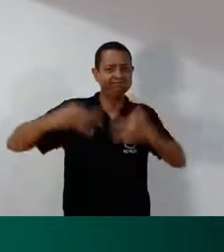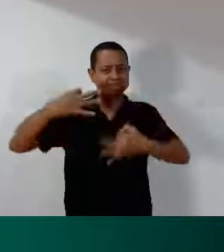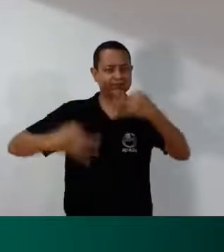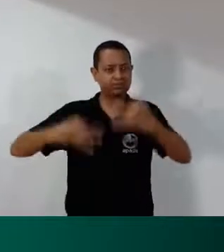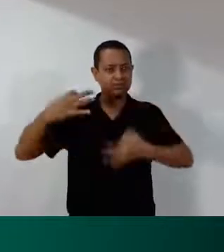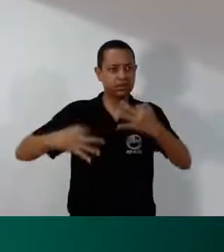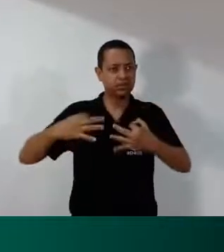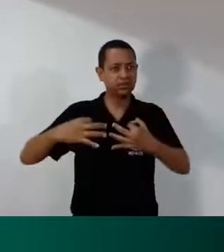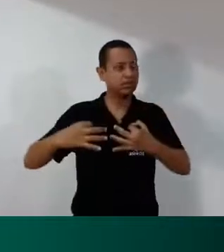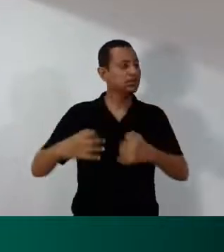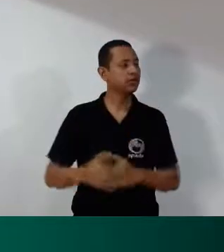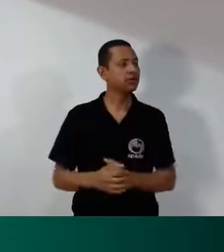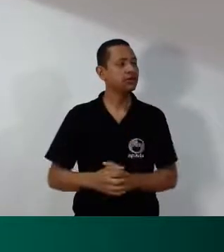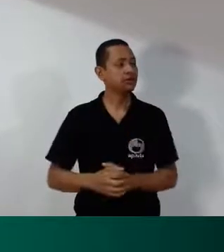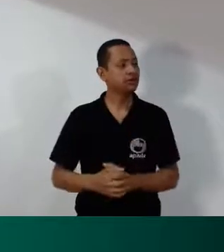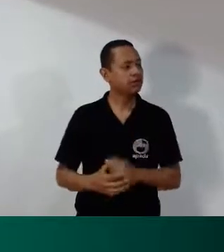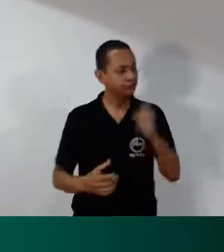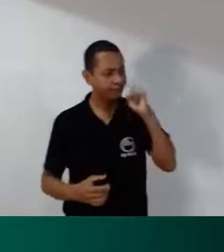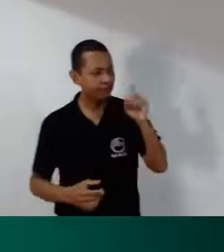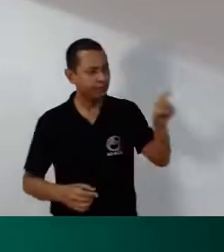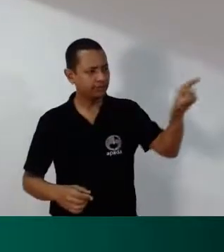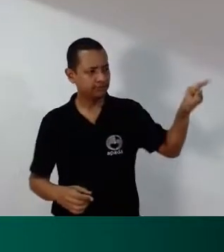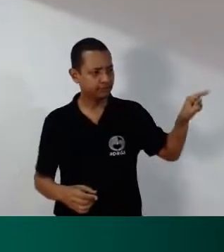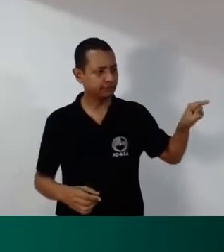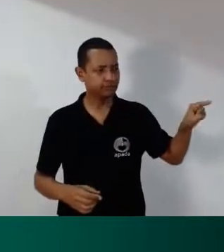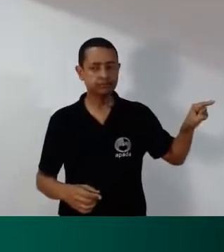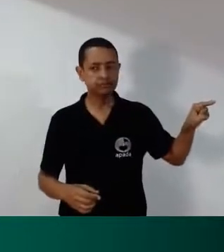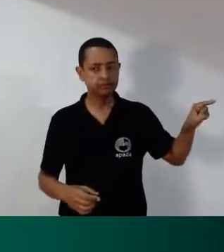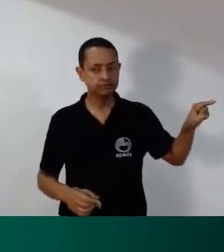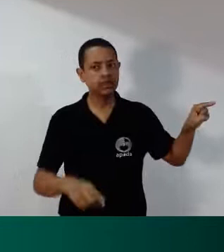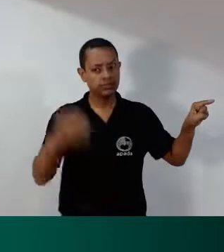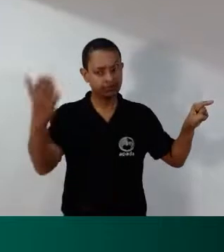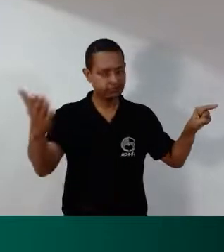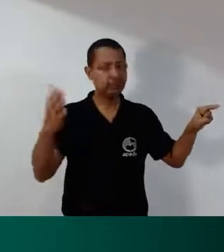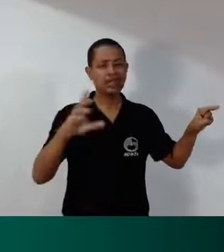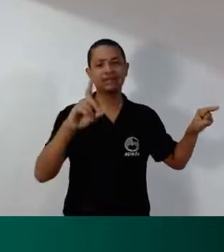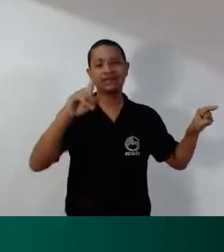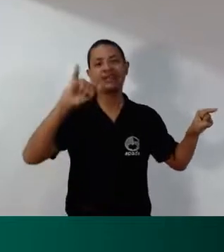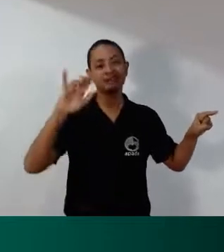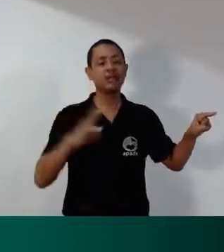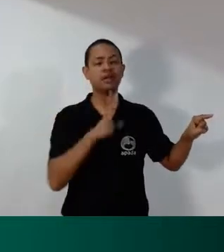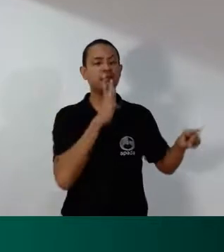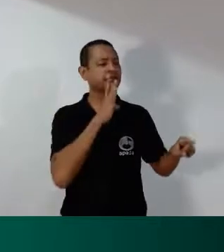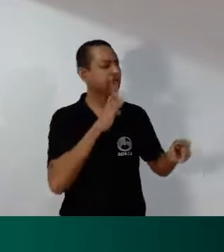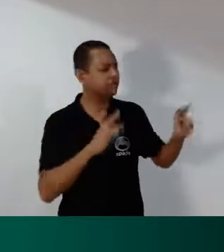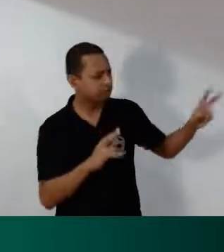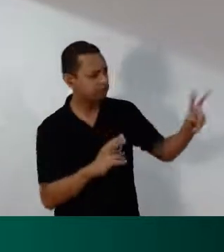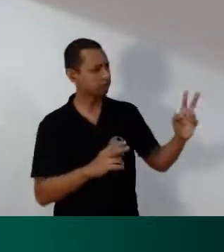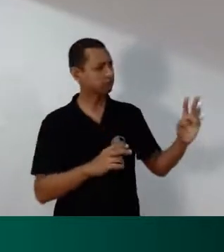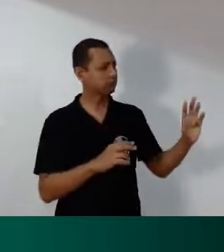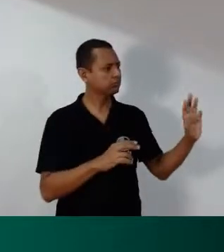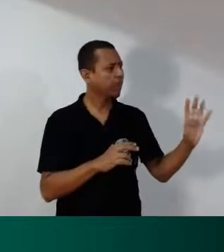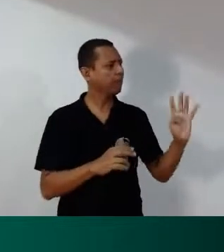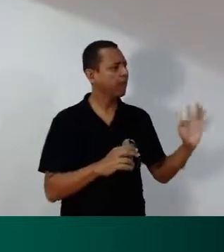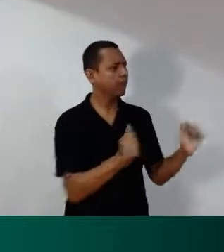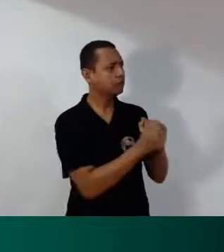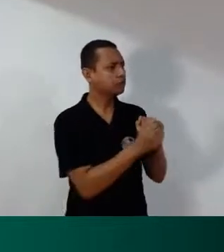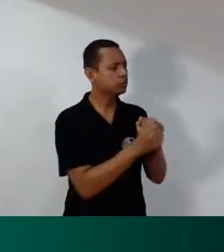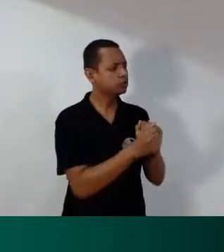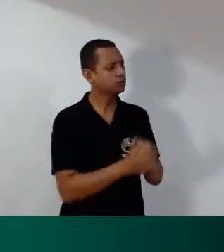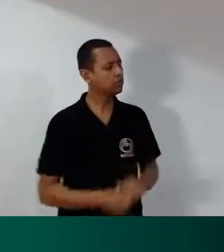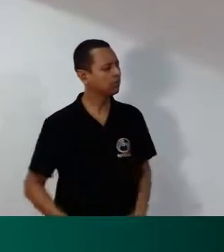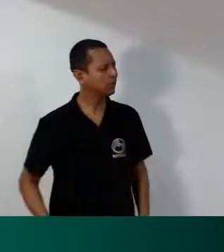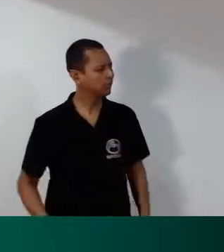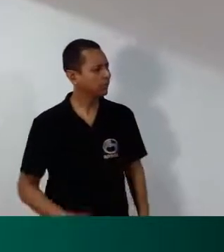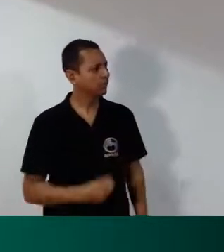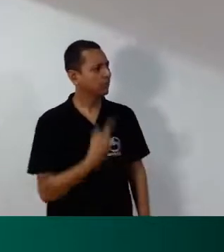quando você vê isoladamente Léo Diego o Davi conhece parece com o Davi né quando você vê essas pessoas junto você fala cara